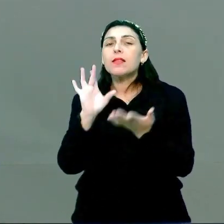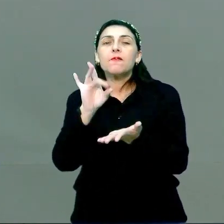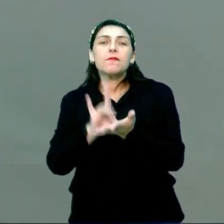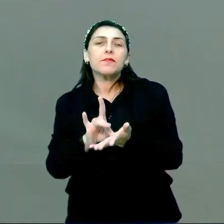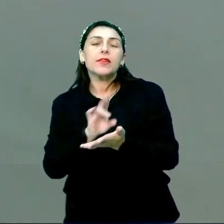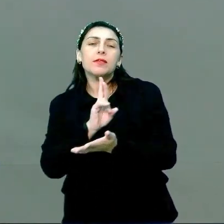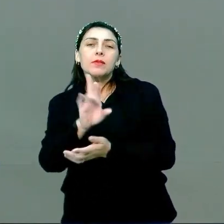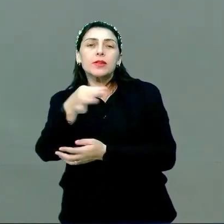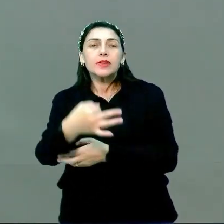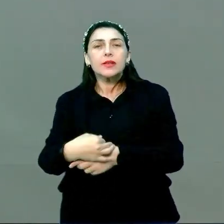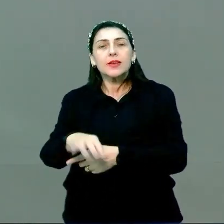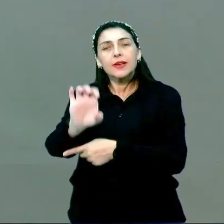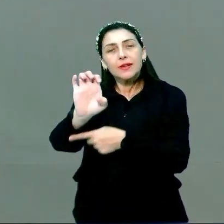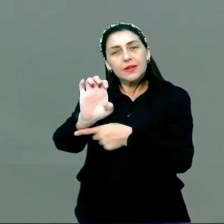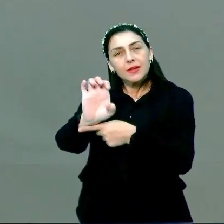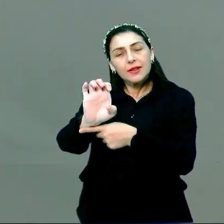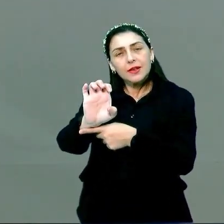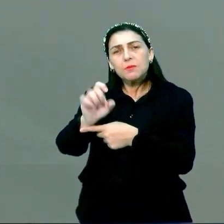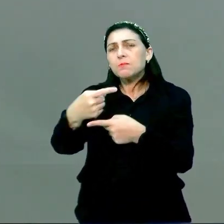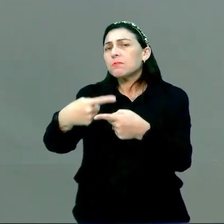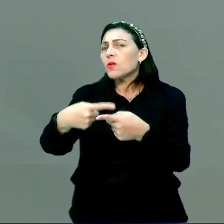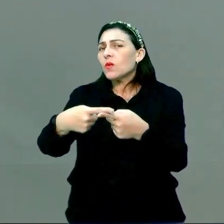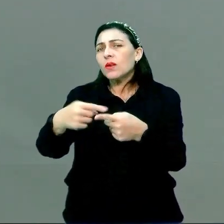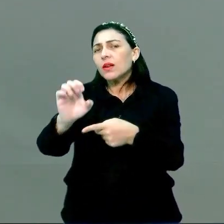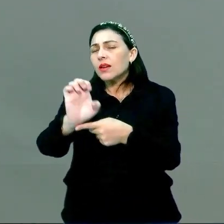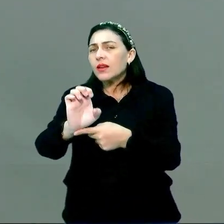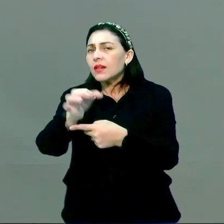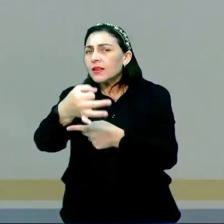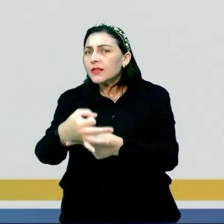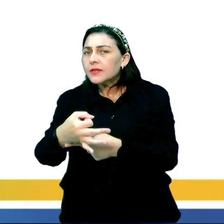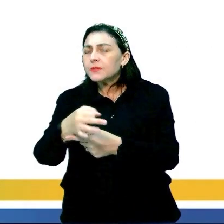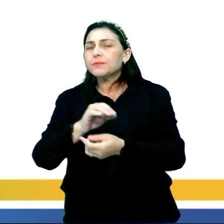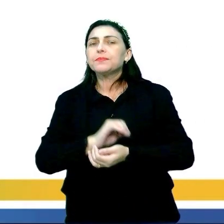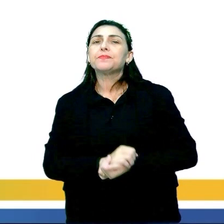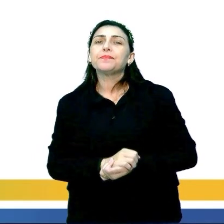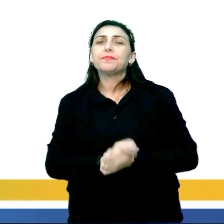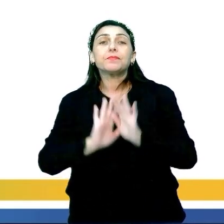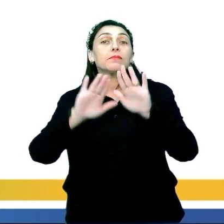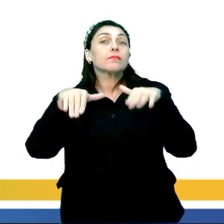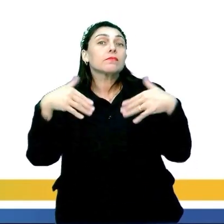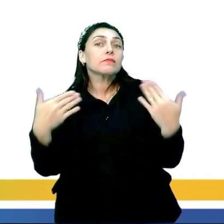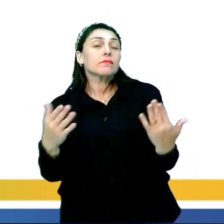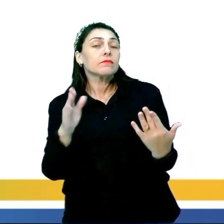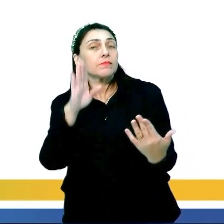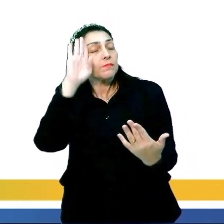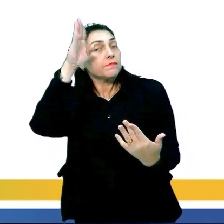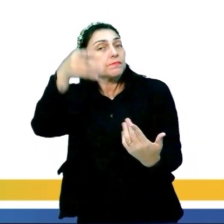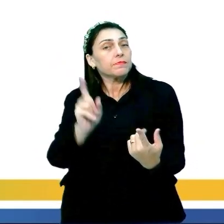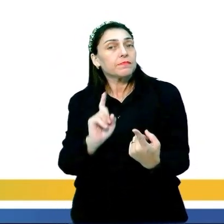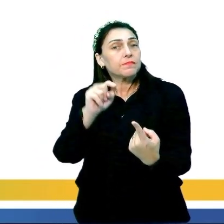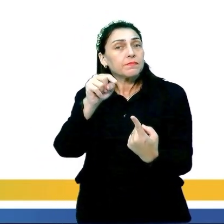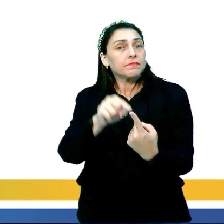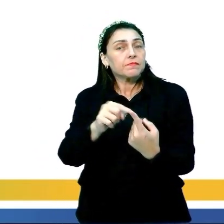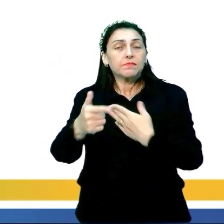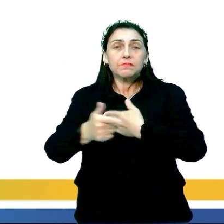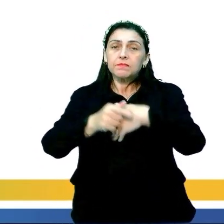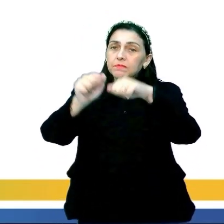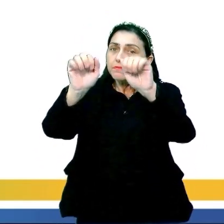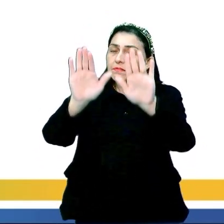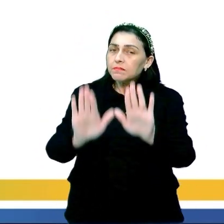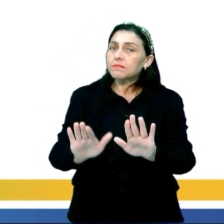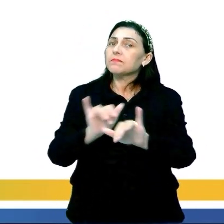verdade, a alternativa correta é a última. Por que a alternativa correta é a última? Qual é o principal objetivo de um